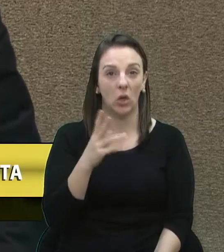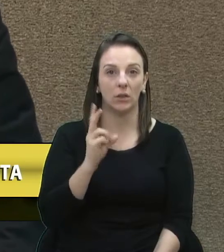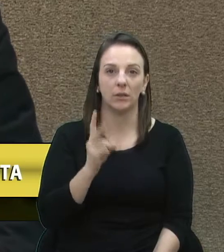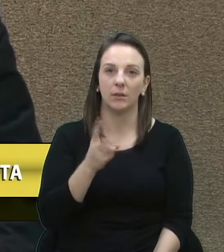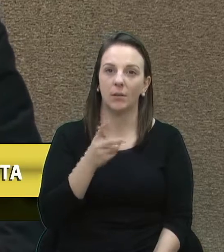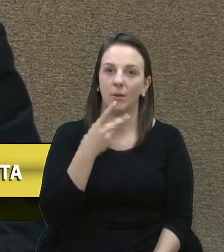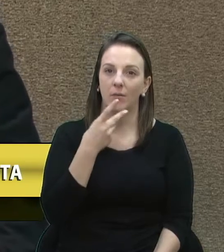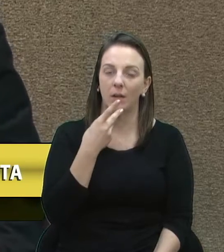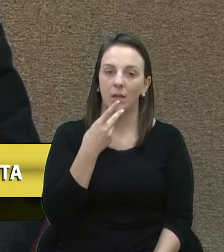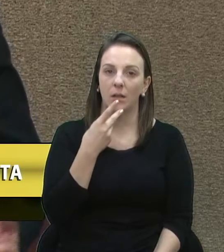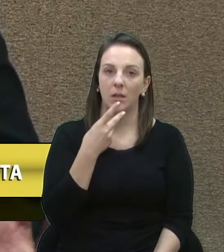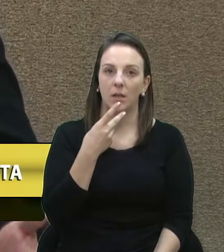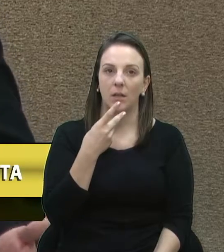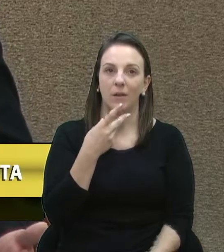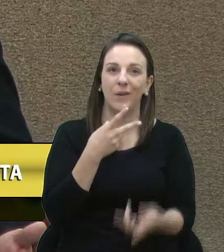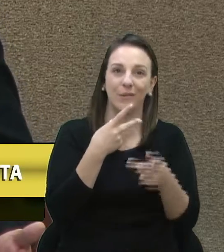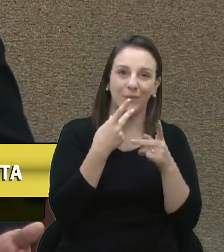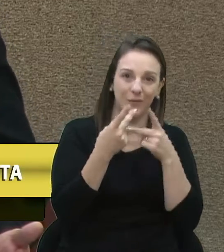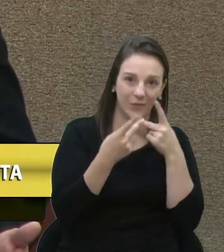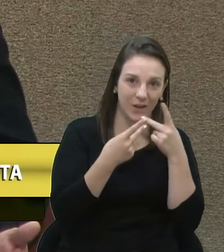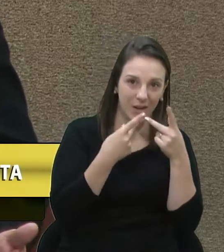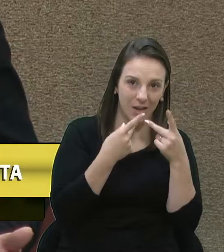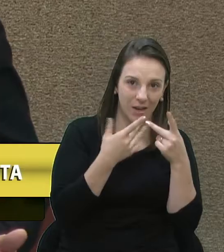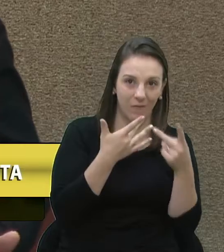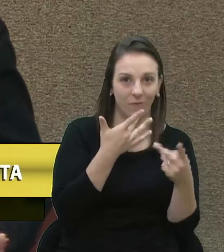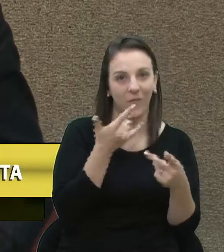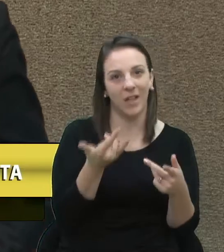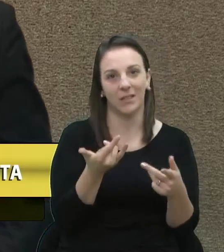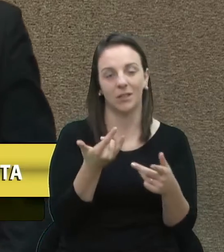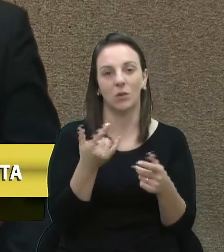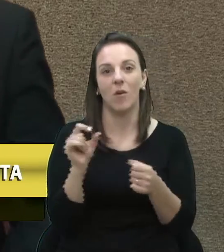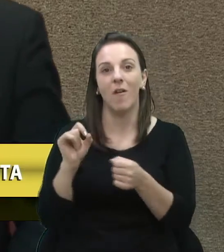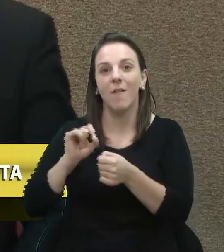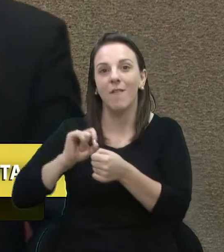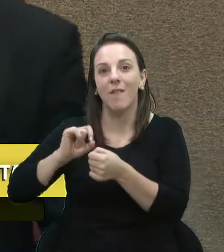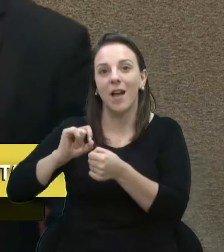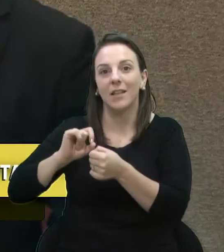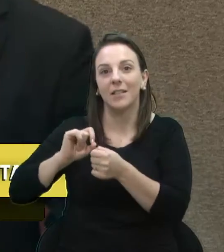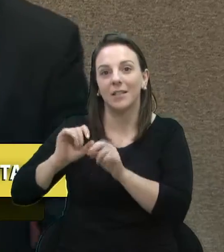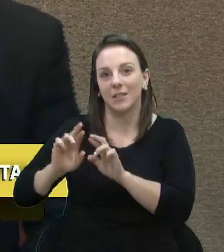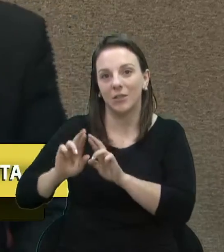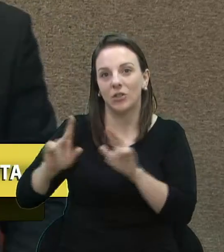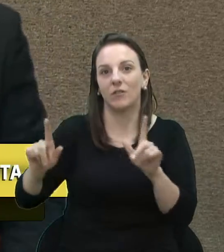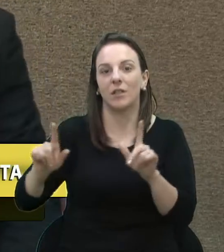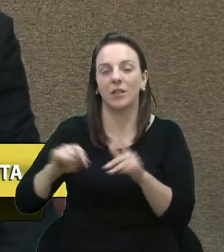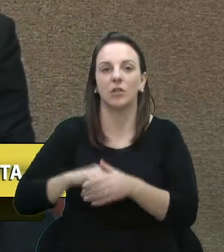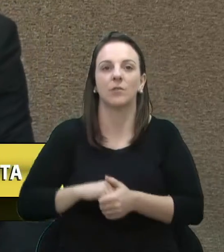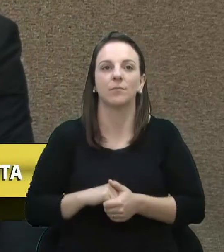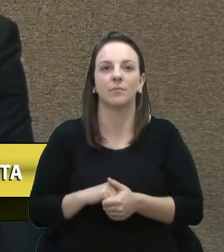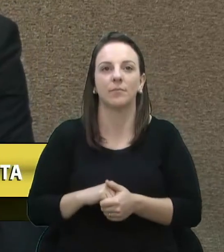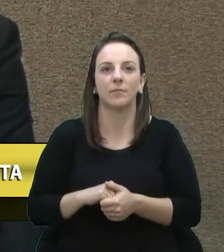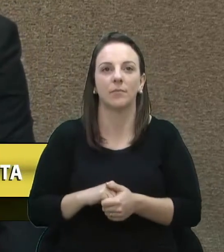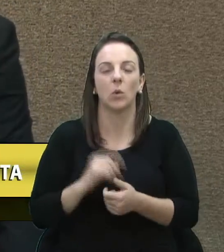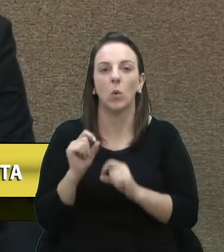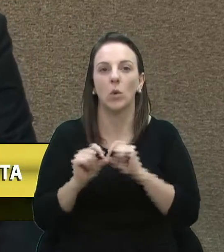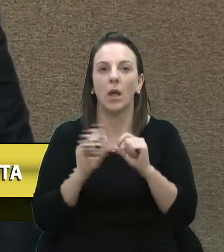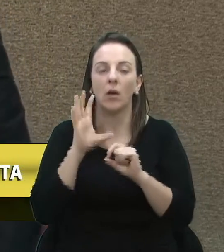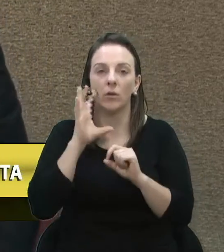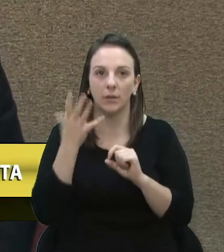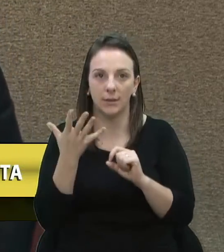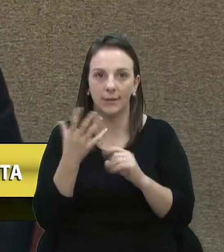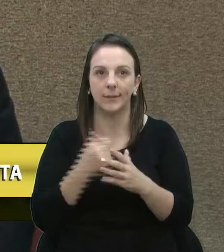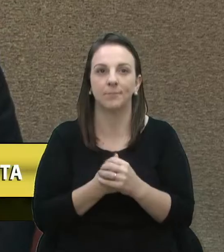Falar é fácil, fazer é diferente. Peço uma parte, senhor vereador. Já lhe passo. O que acontece? Que